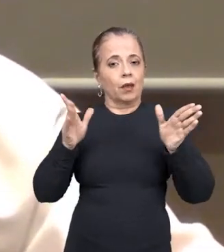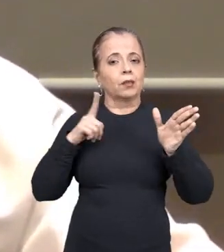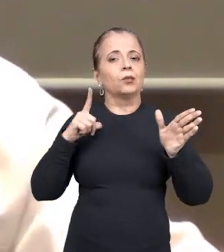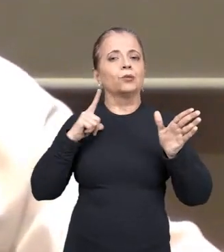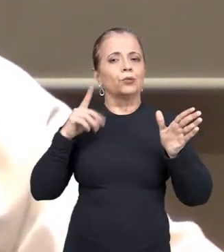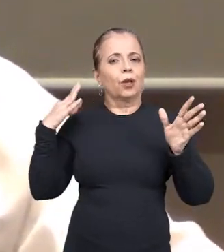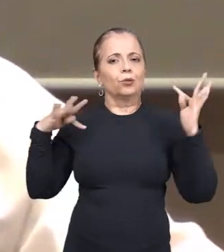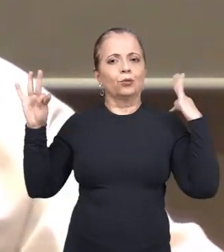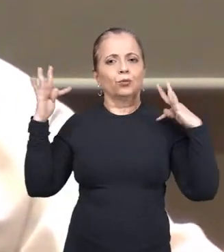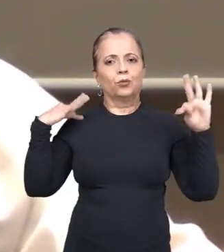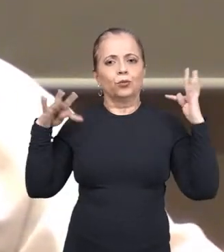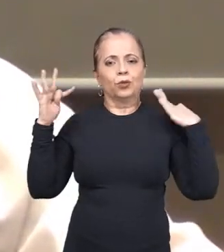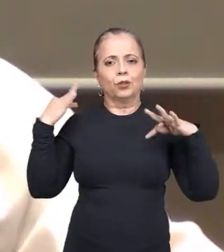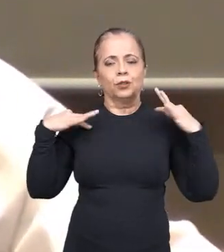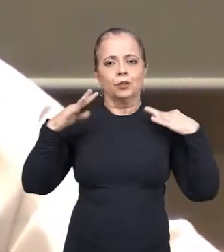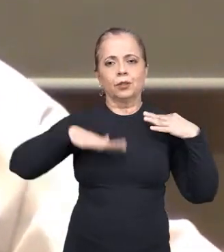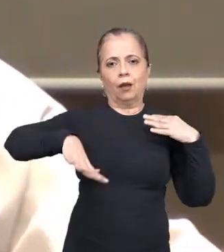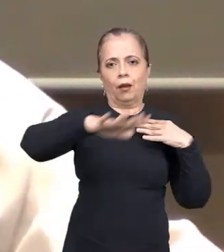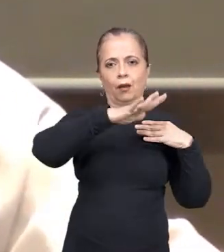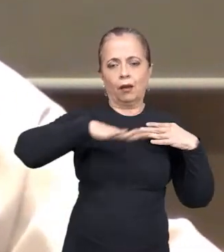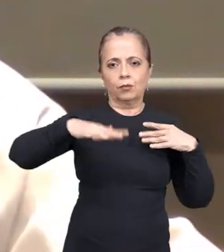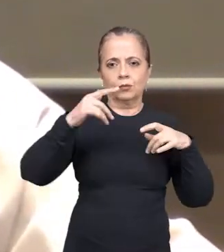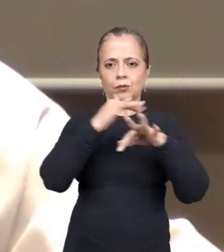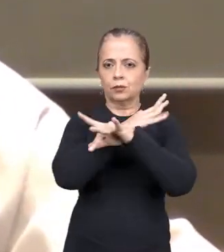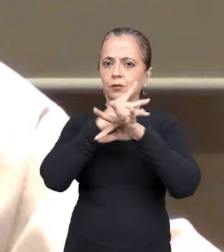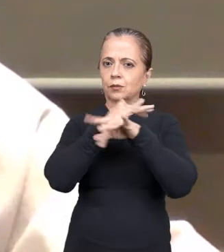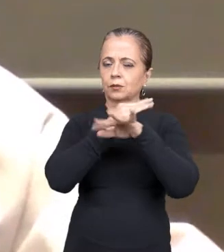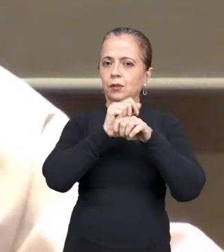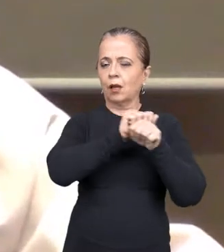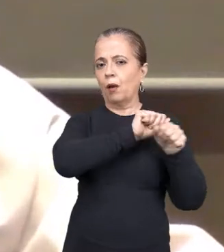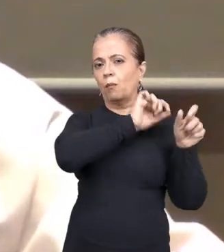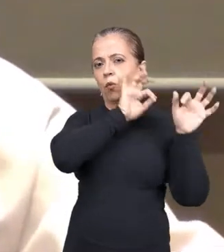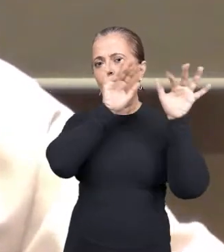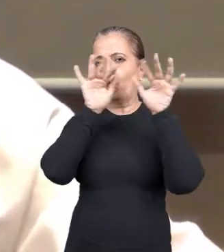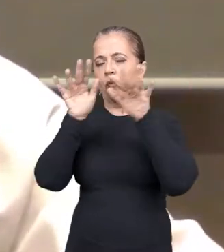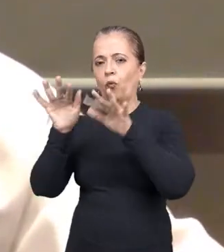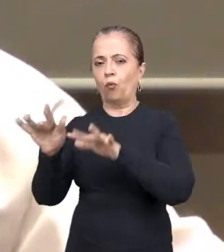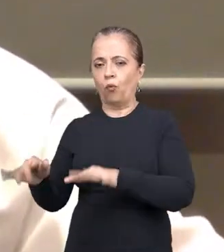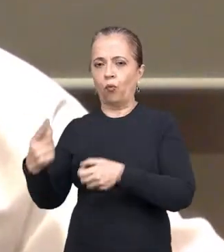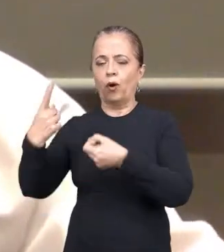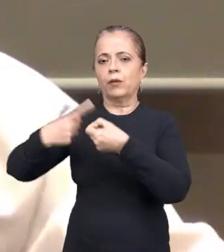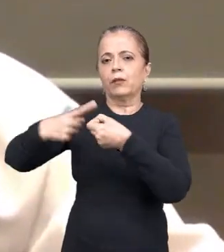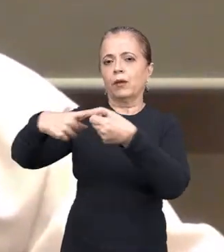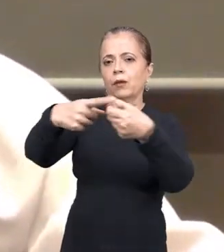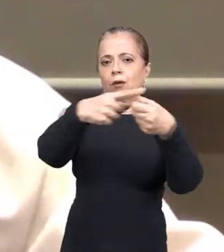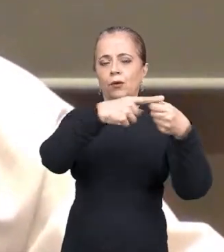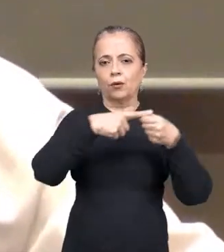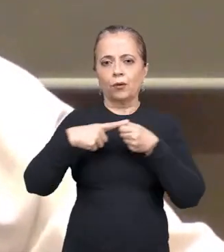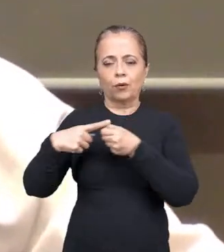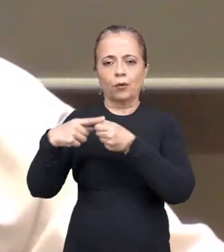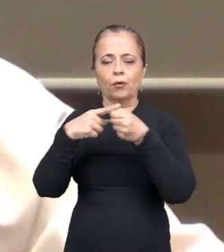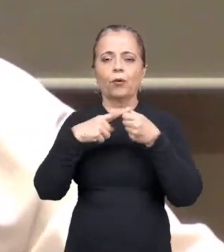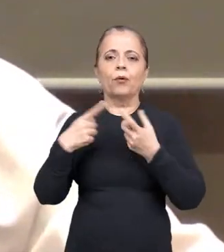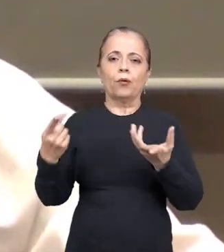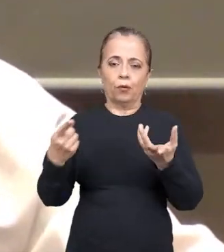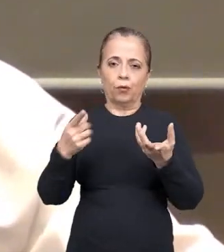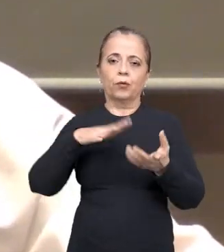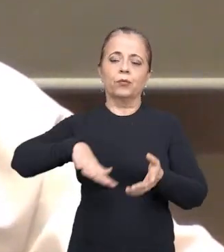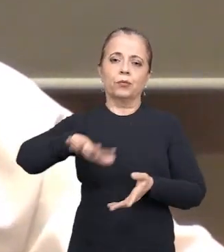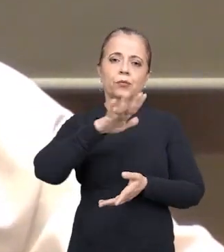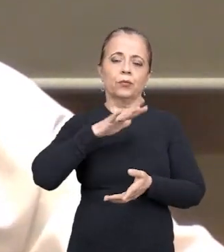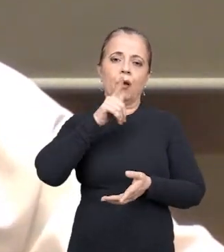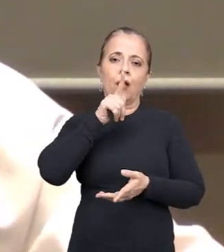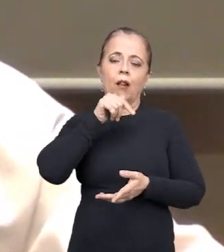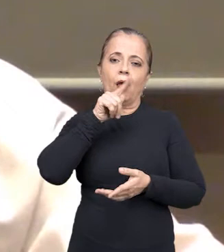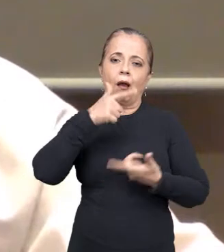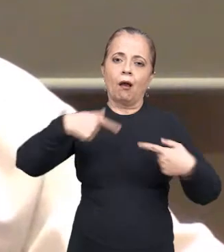há grande fluxo de pessoas da região metropolitana do estado em direção ao interior, especialmente em direção à